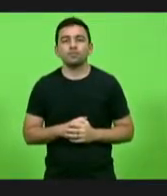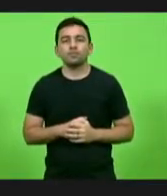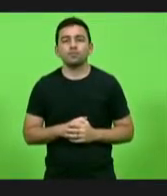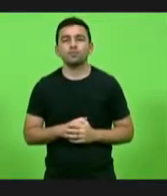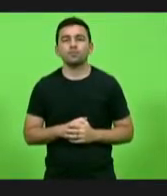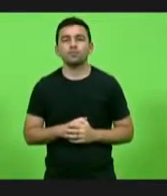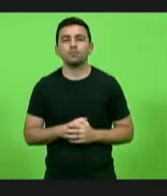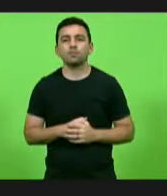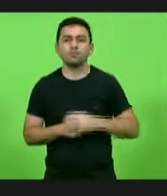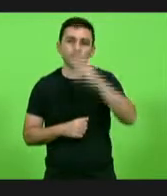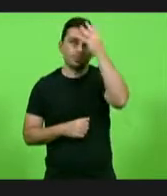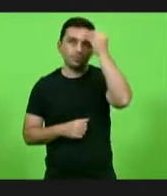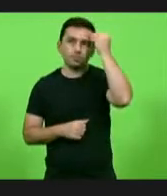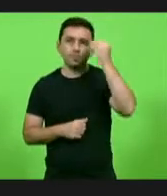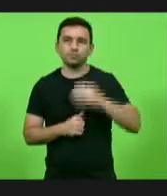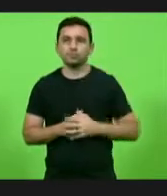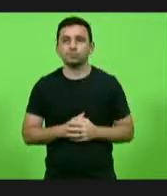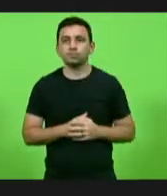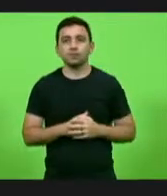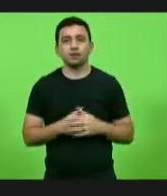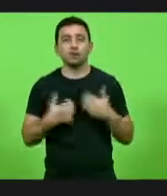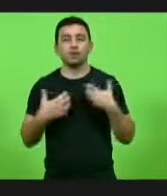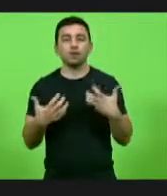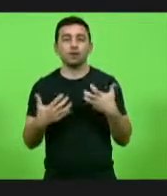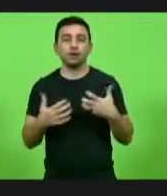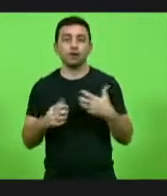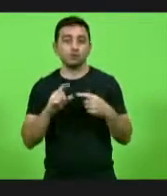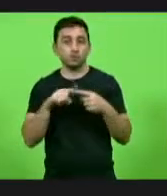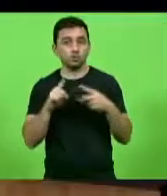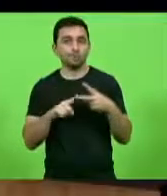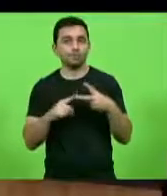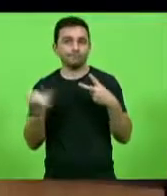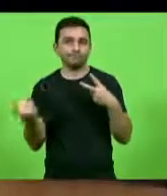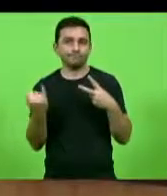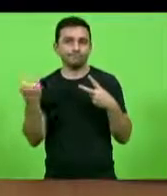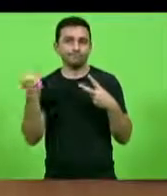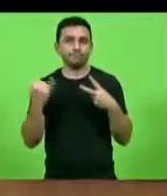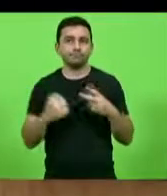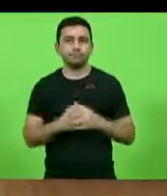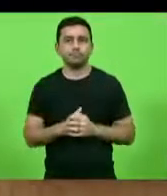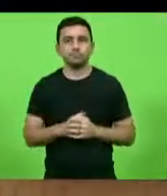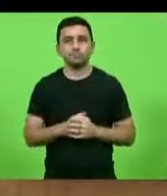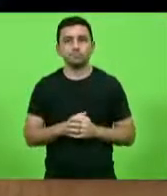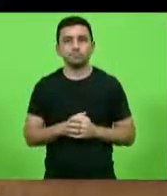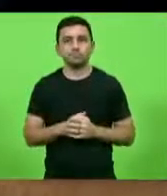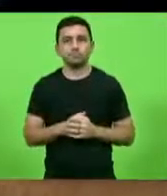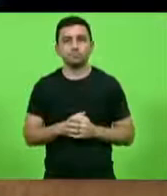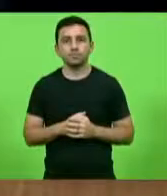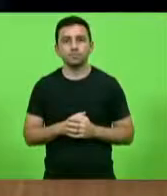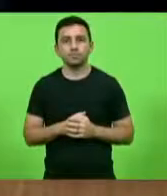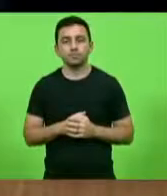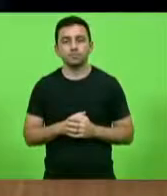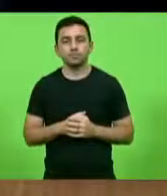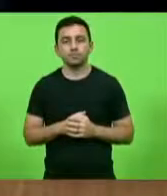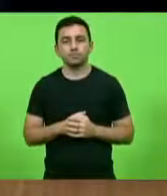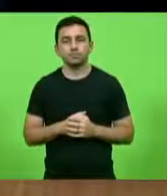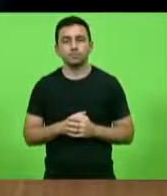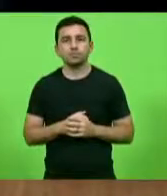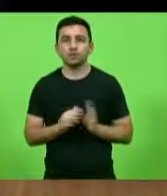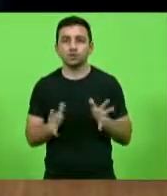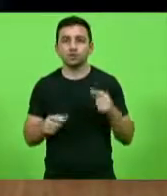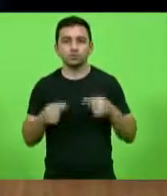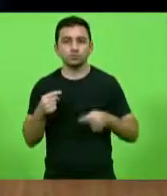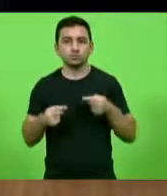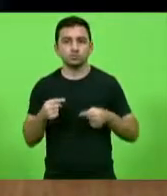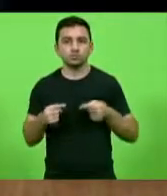Carminati. Não, eu quero só fazer duas ressalvas aqui. Primeiro que Vossa Excelência já discutiu a matéria,